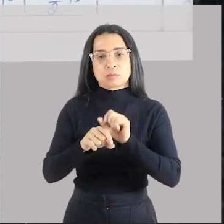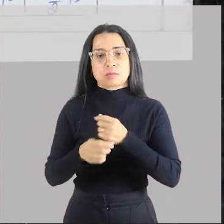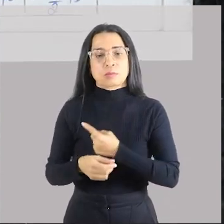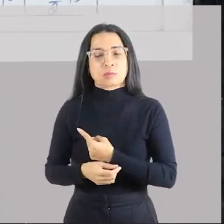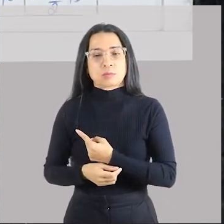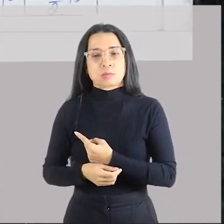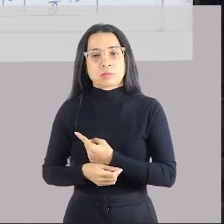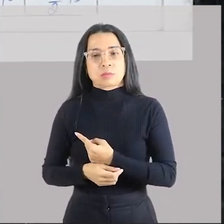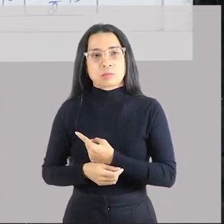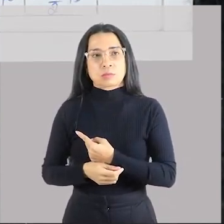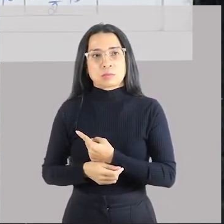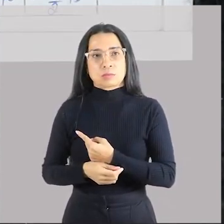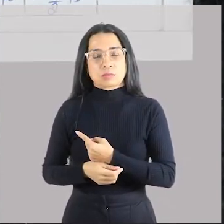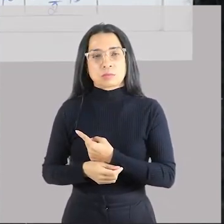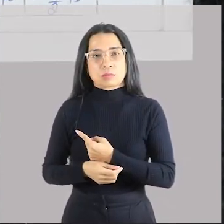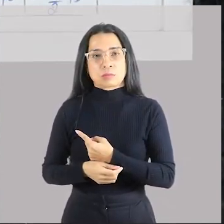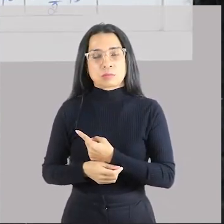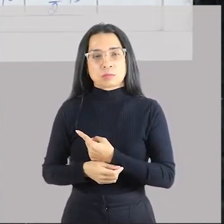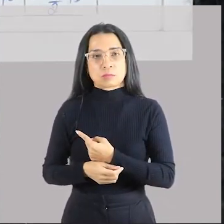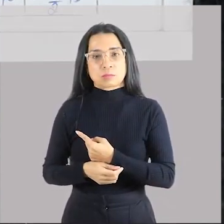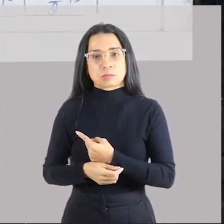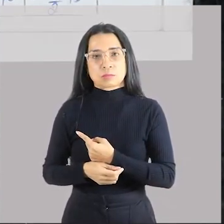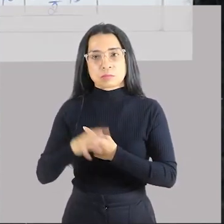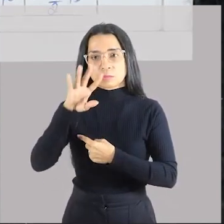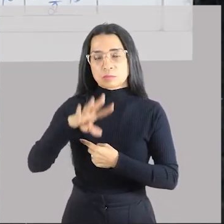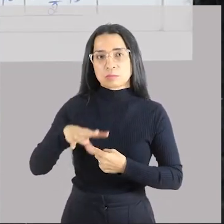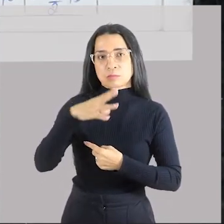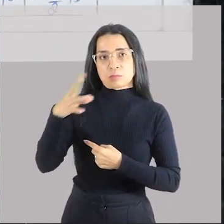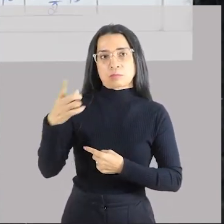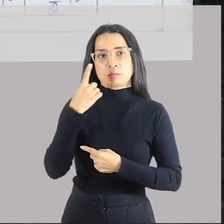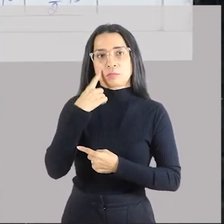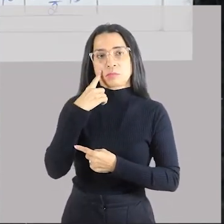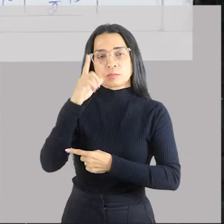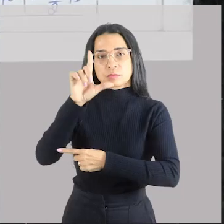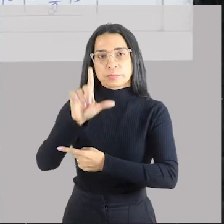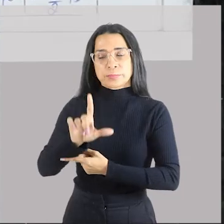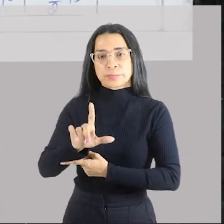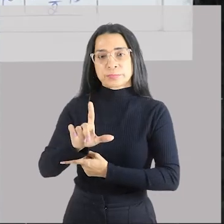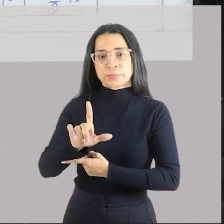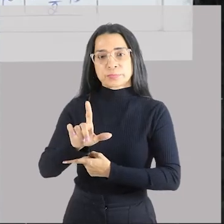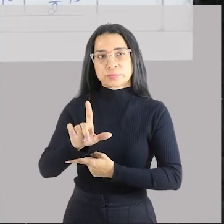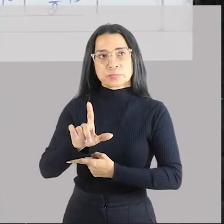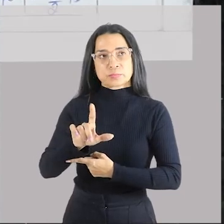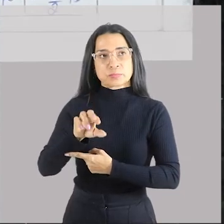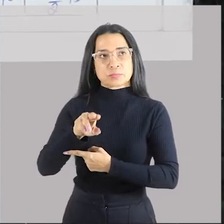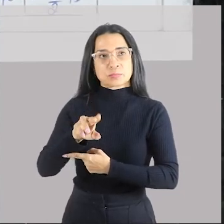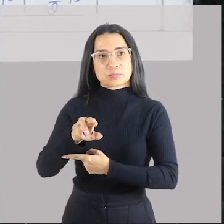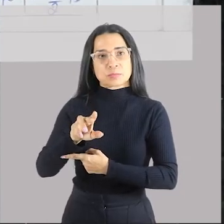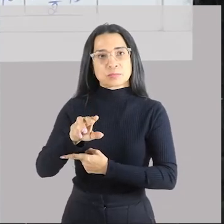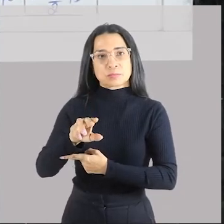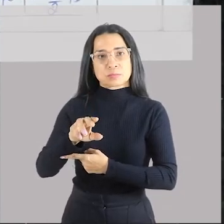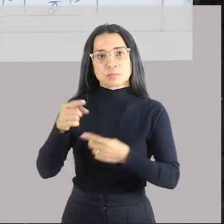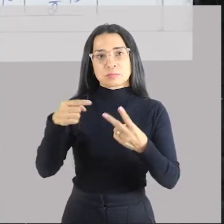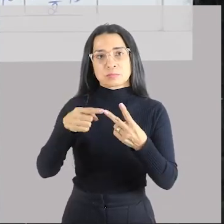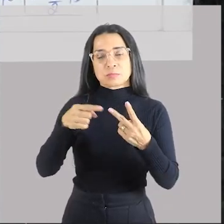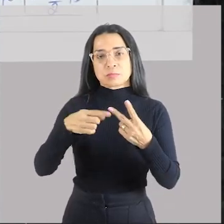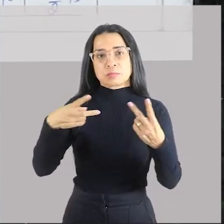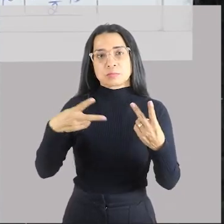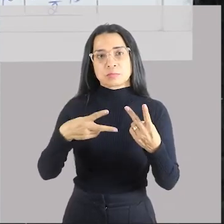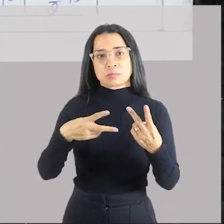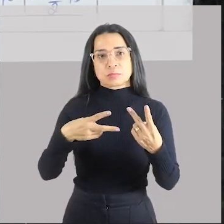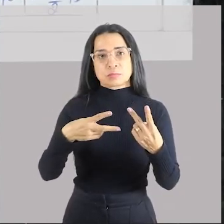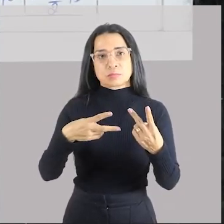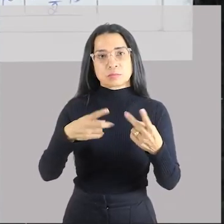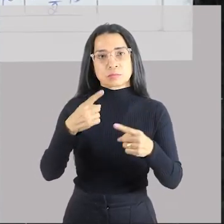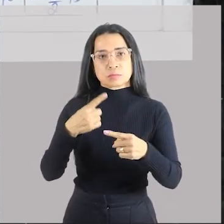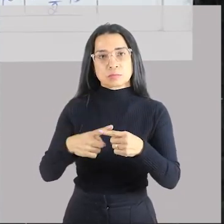na circunferência, a nossa tabelinha. Ó, tá? Então, no caso, L é igual a raiz de 2